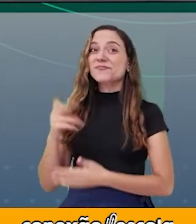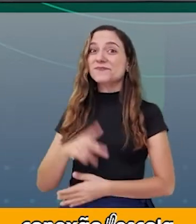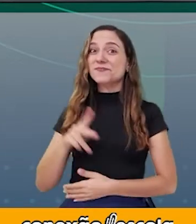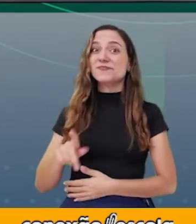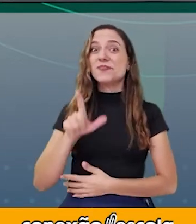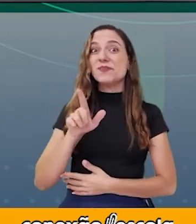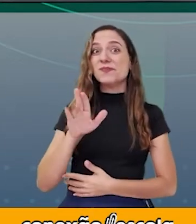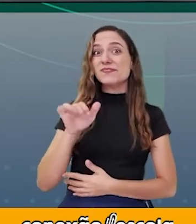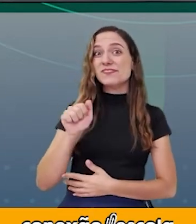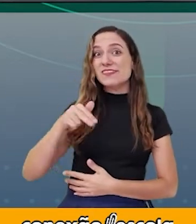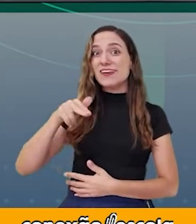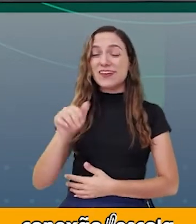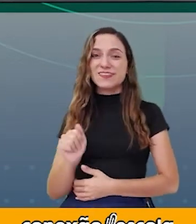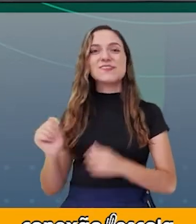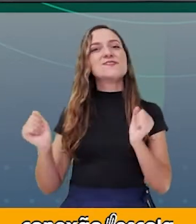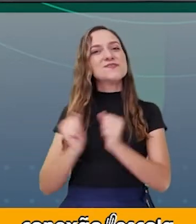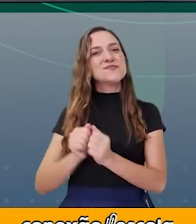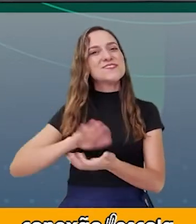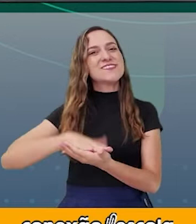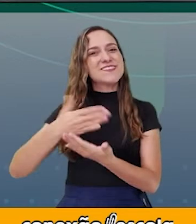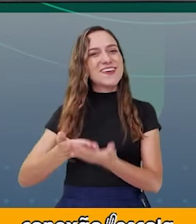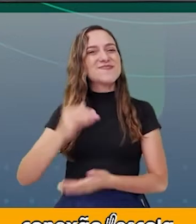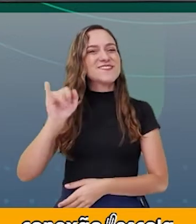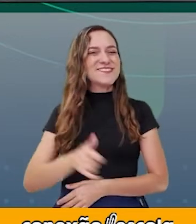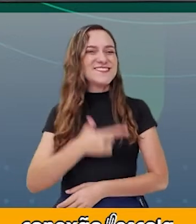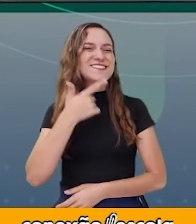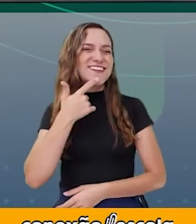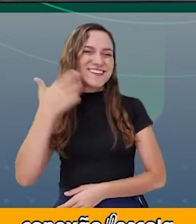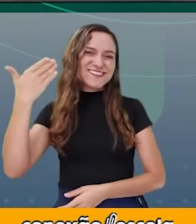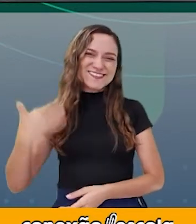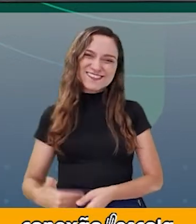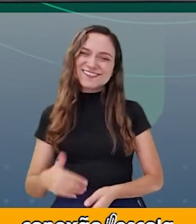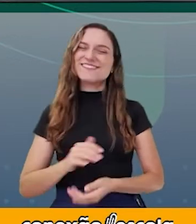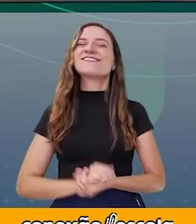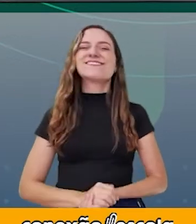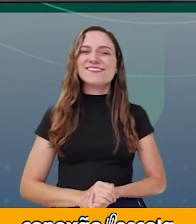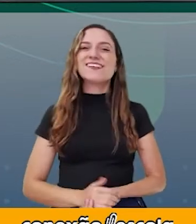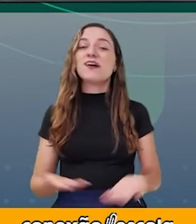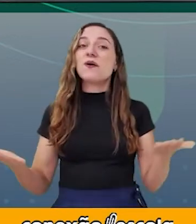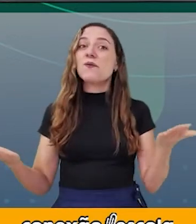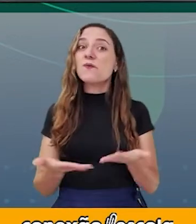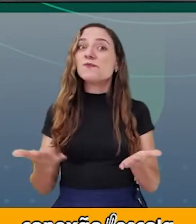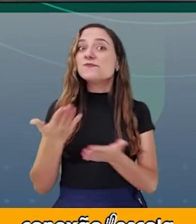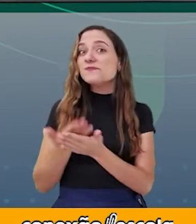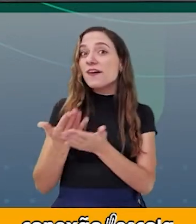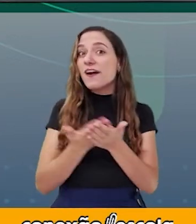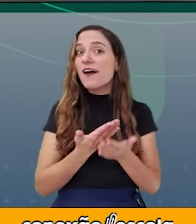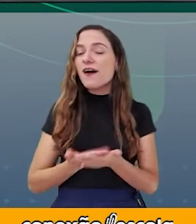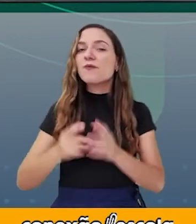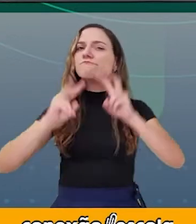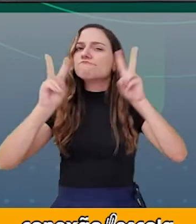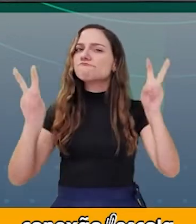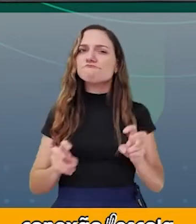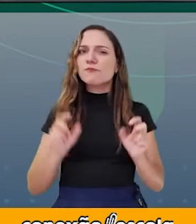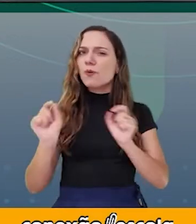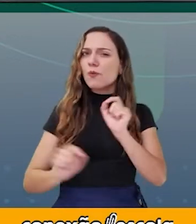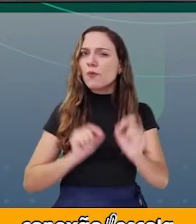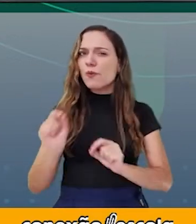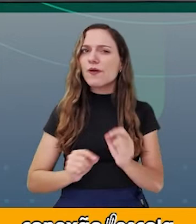Luciana. Ao meu lado, nossa intérprete Jaqueline. Hoje, a nossa aula tem como